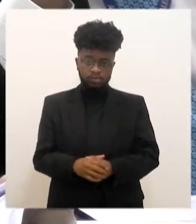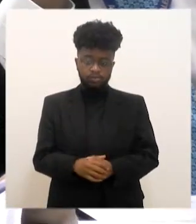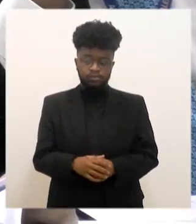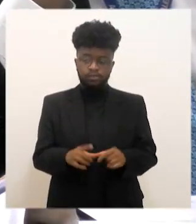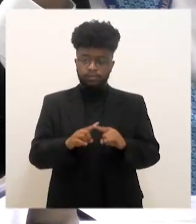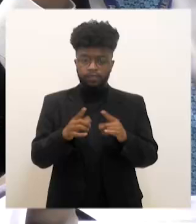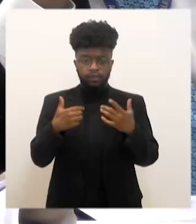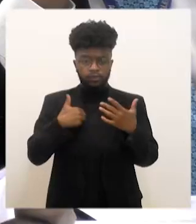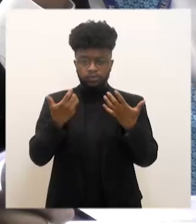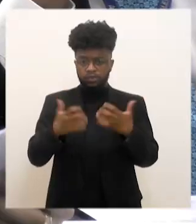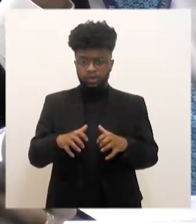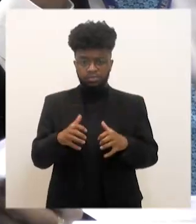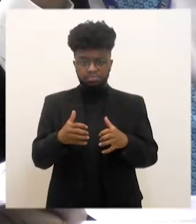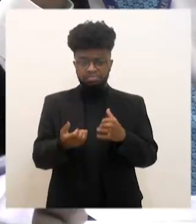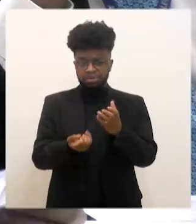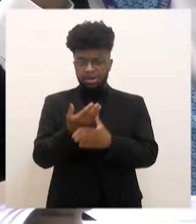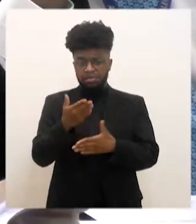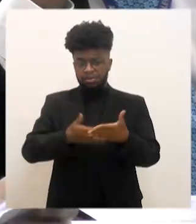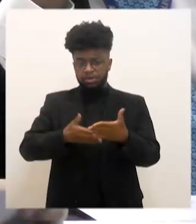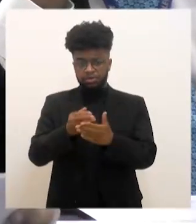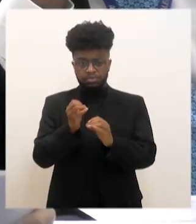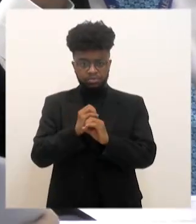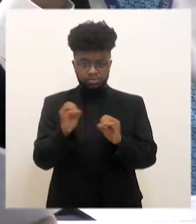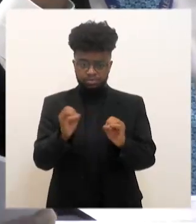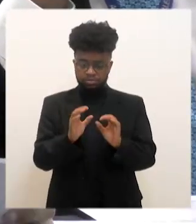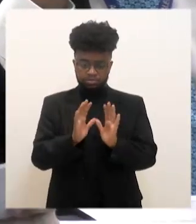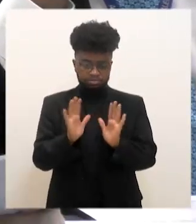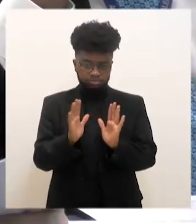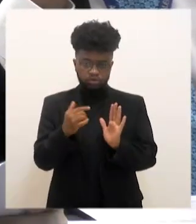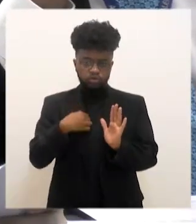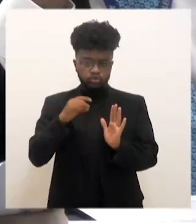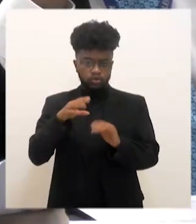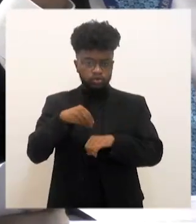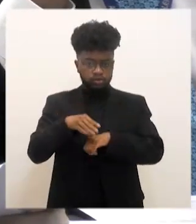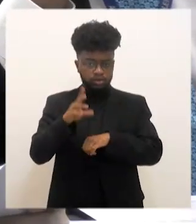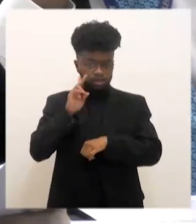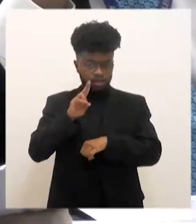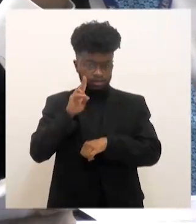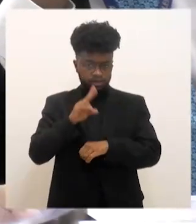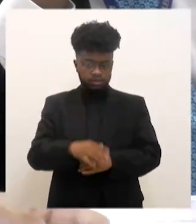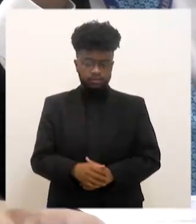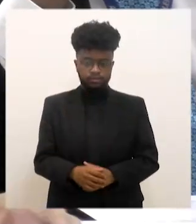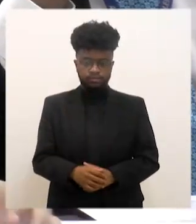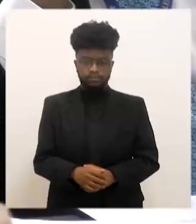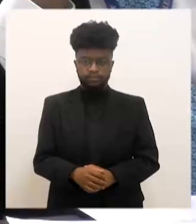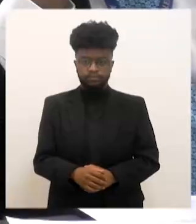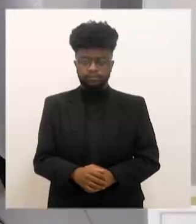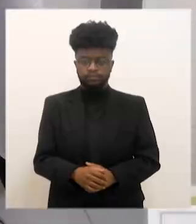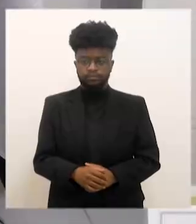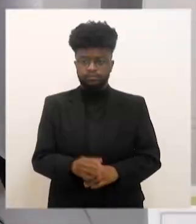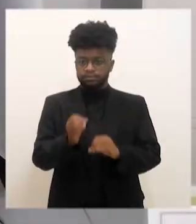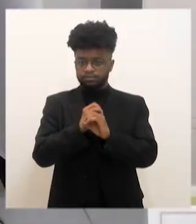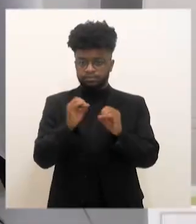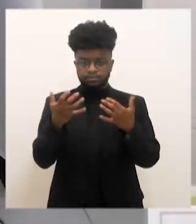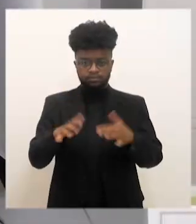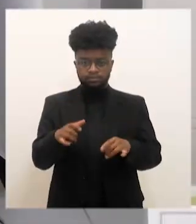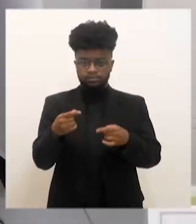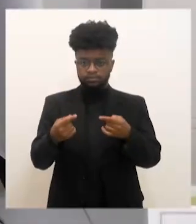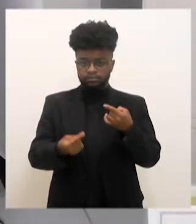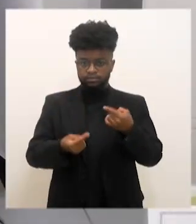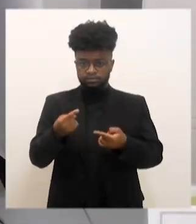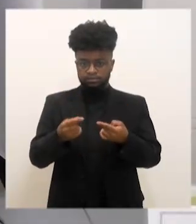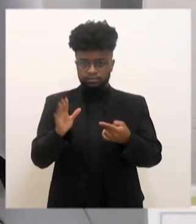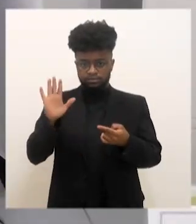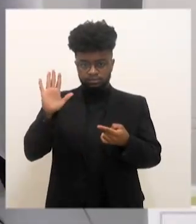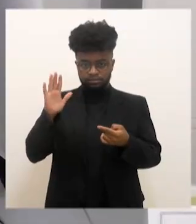quero criar nenhum óbice aqui ao projeto, não. Só relembrar esse triste fato. Não havendo quem queira discutir, encerrada a